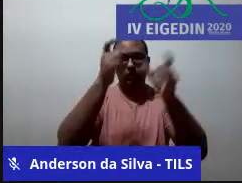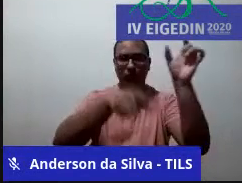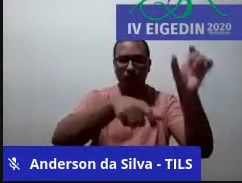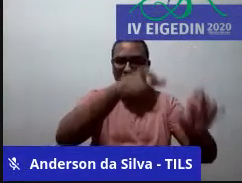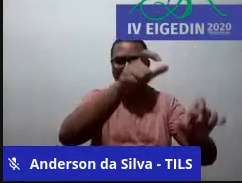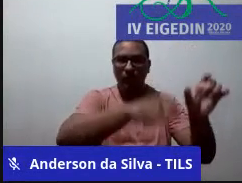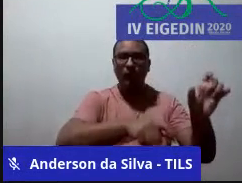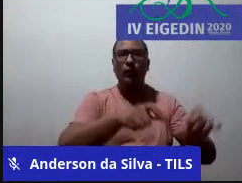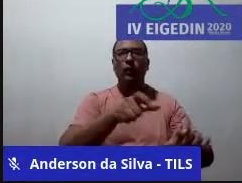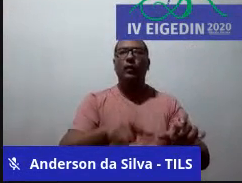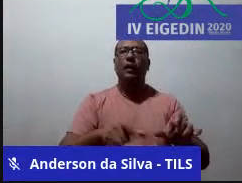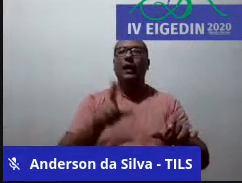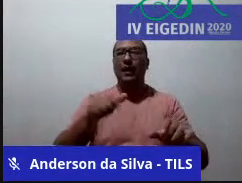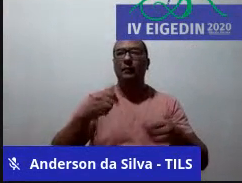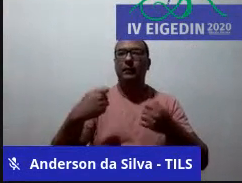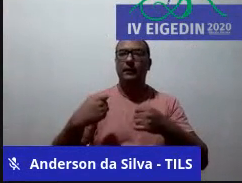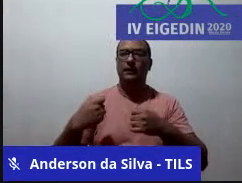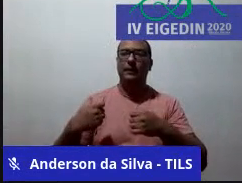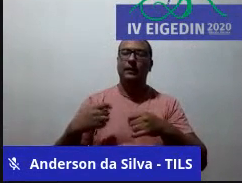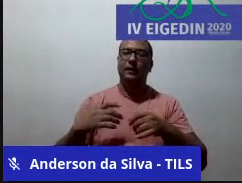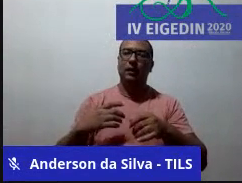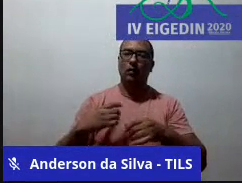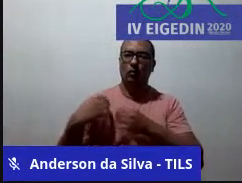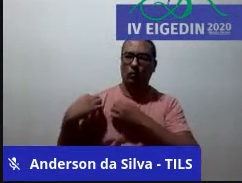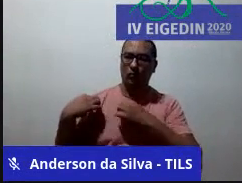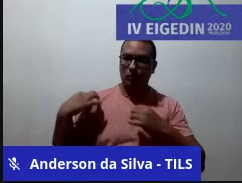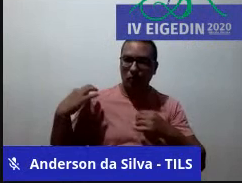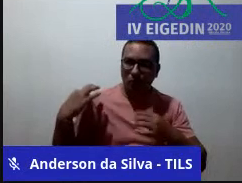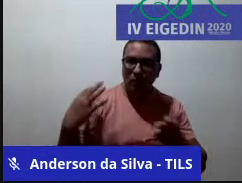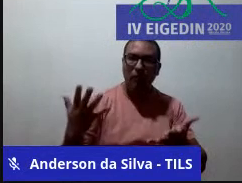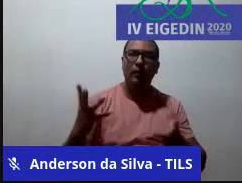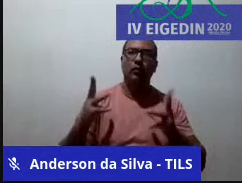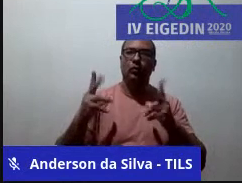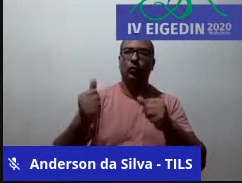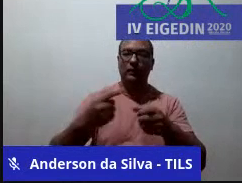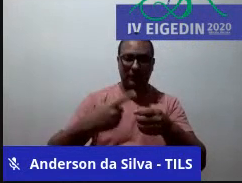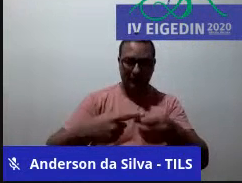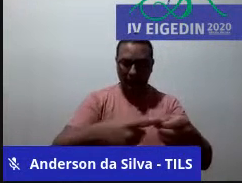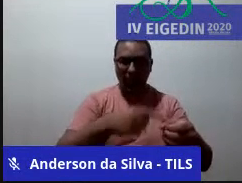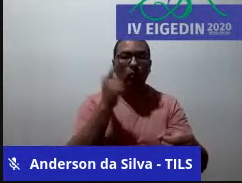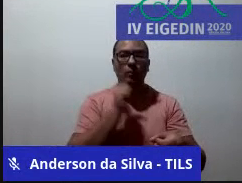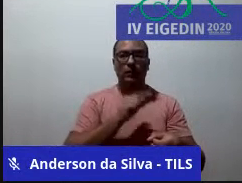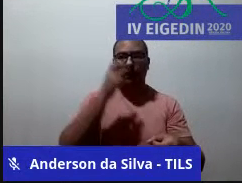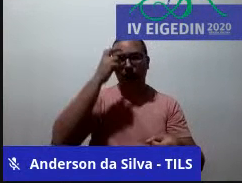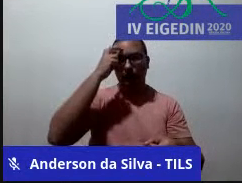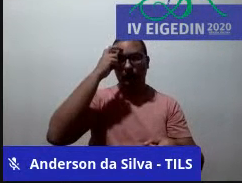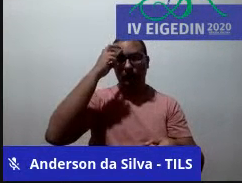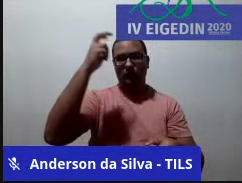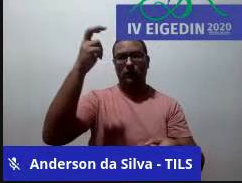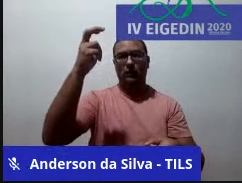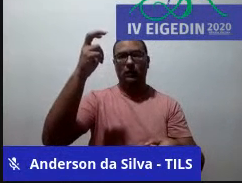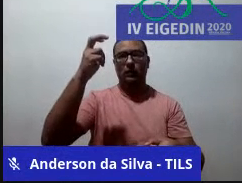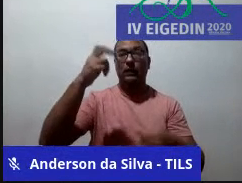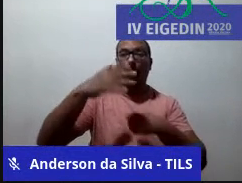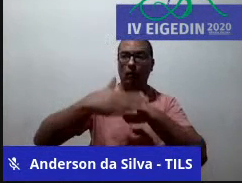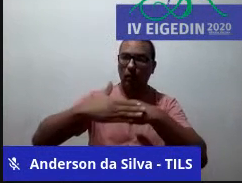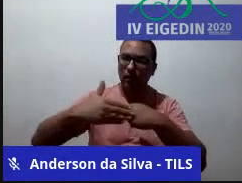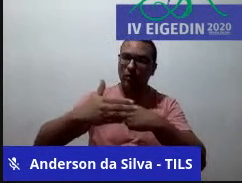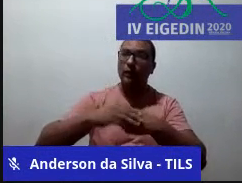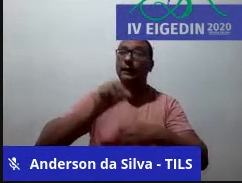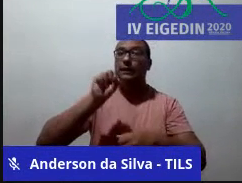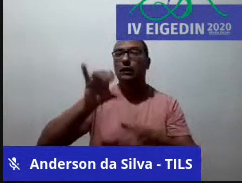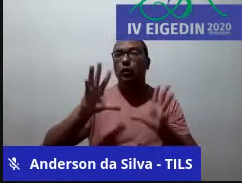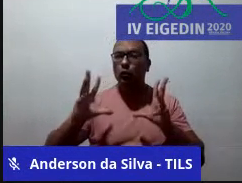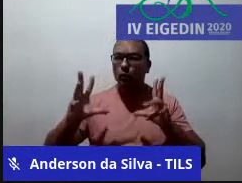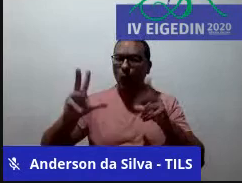com esse compromisso, que essa modernização, a cidade só será inteligente e acolhedora se realmente nós nos comprometermos com